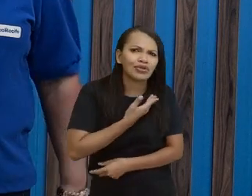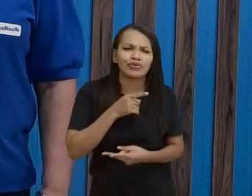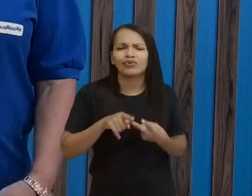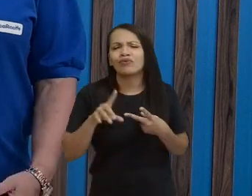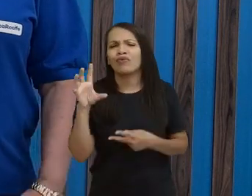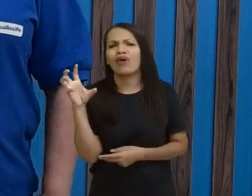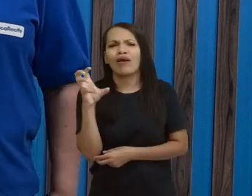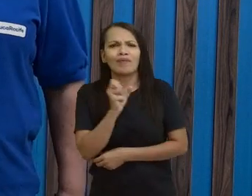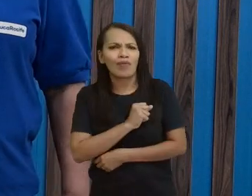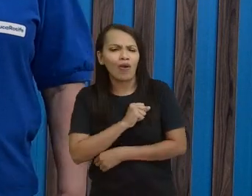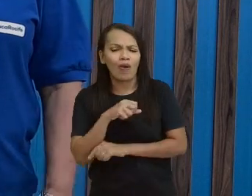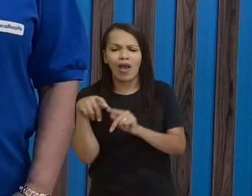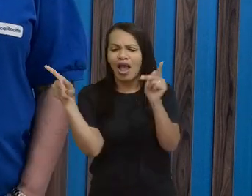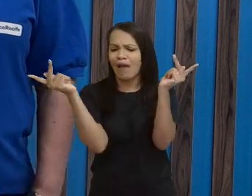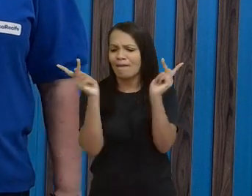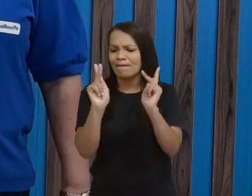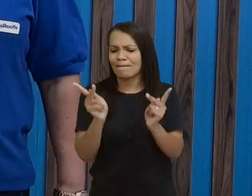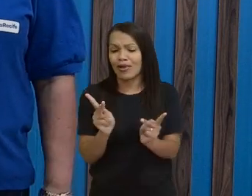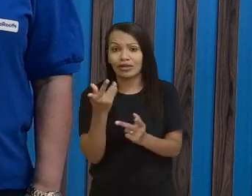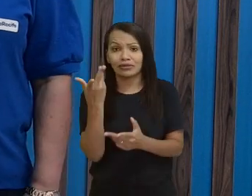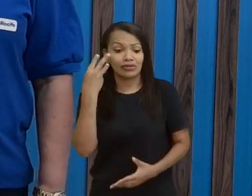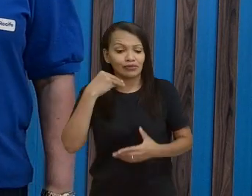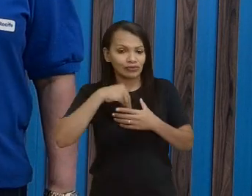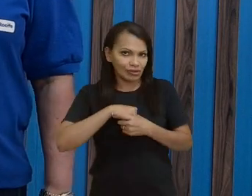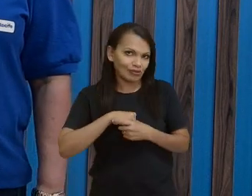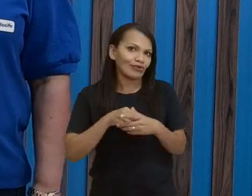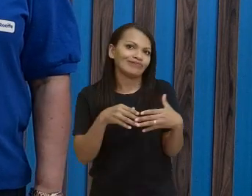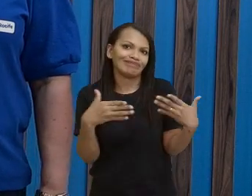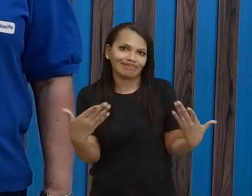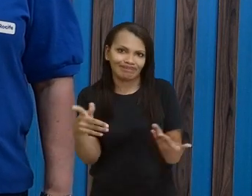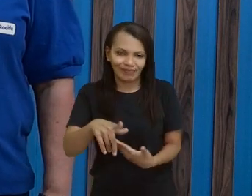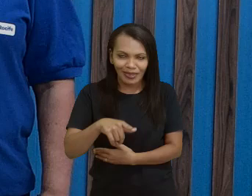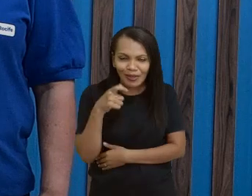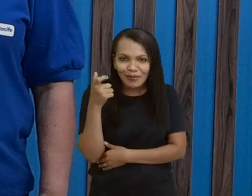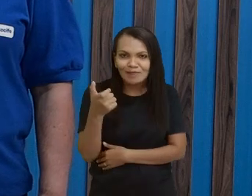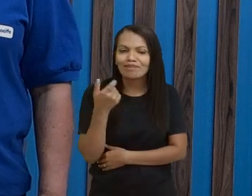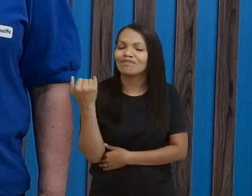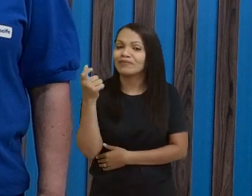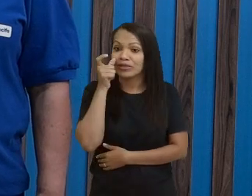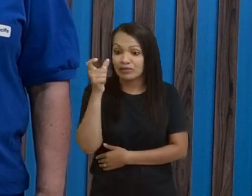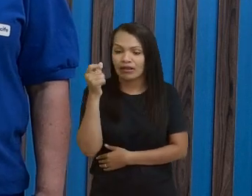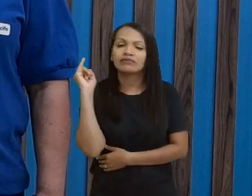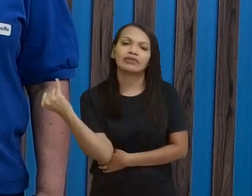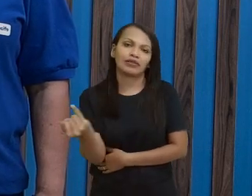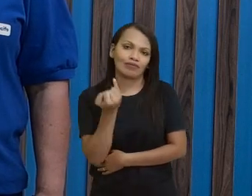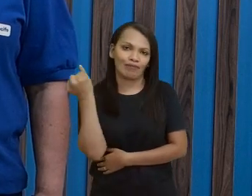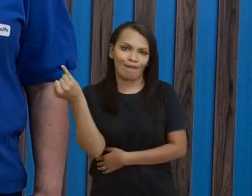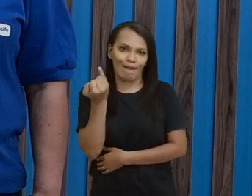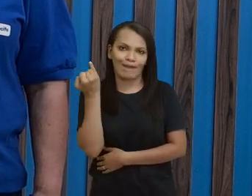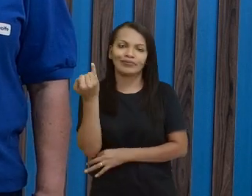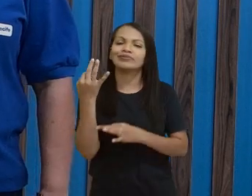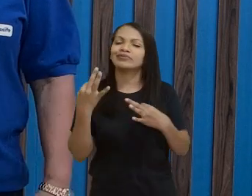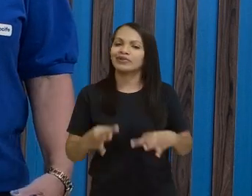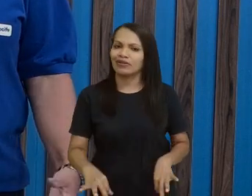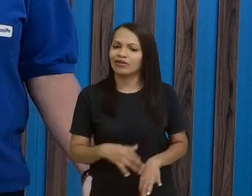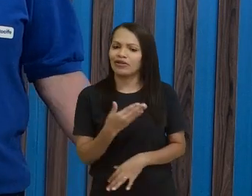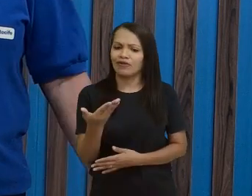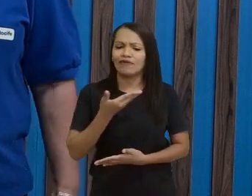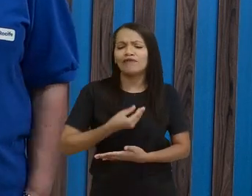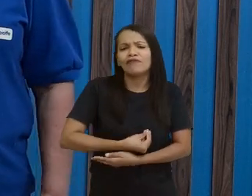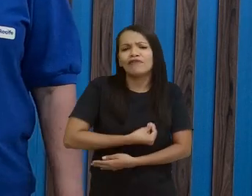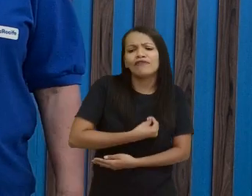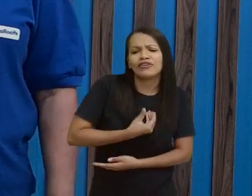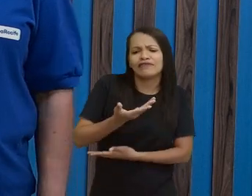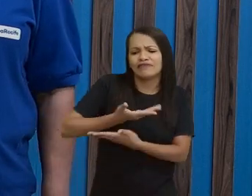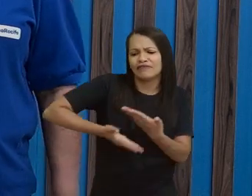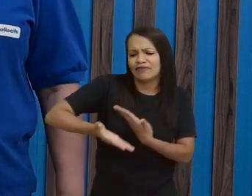amor, mais paz dentro da gente, né? Muito importante isso. Então, conviva mais com